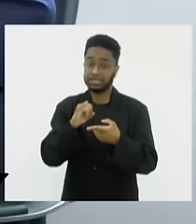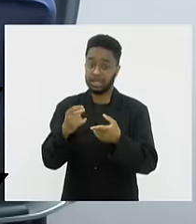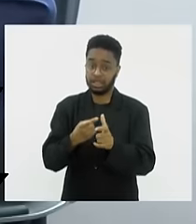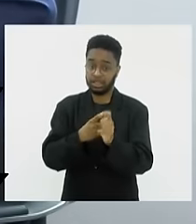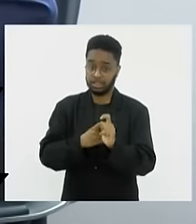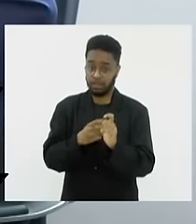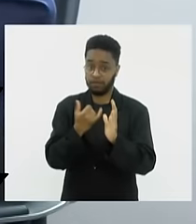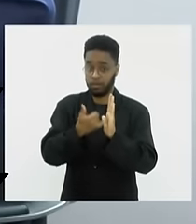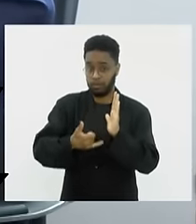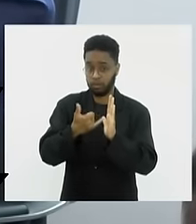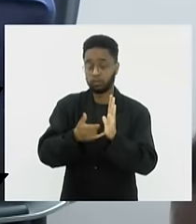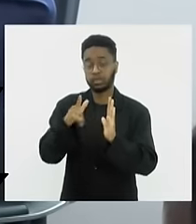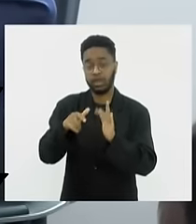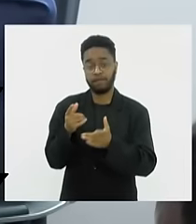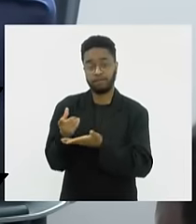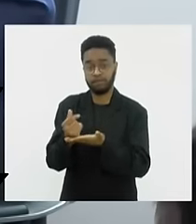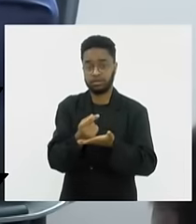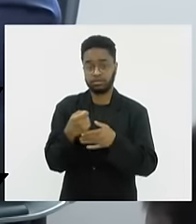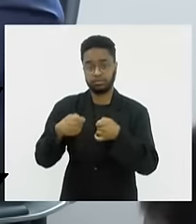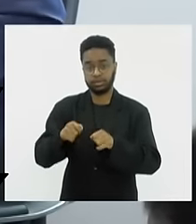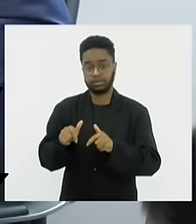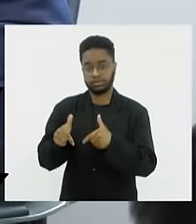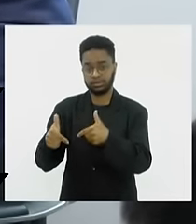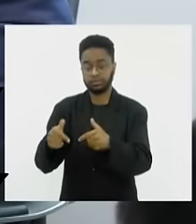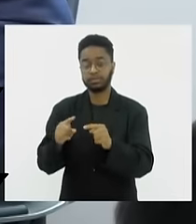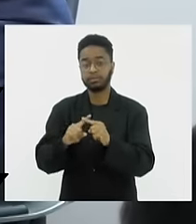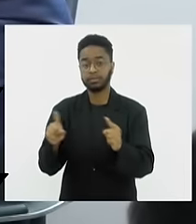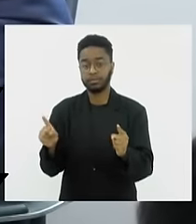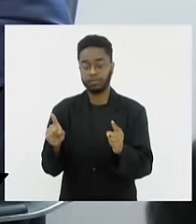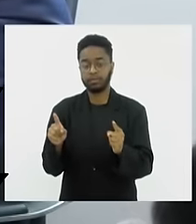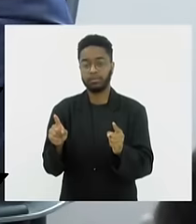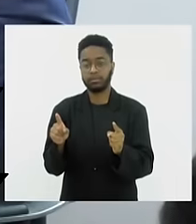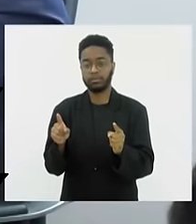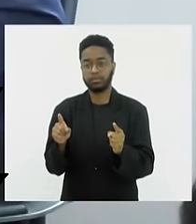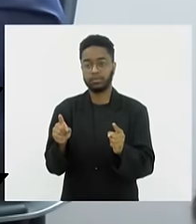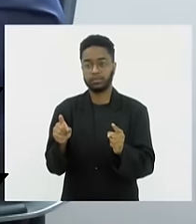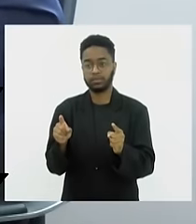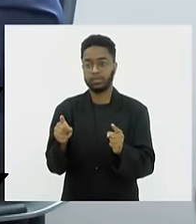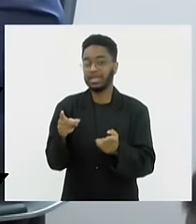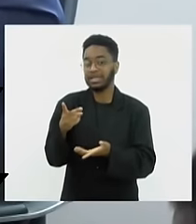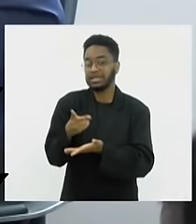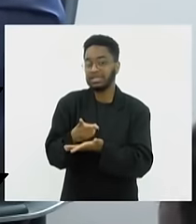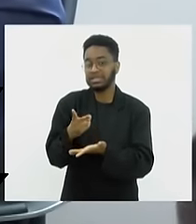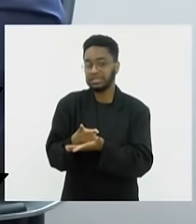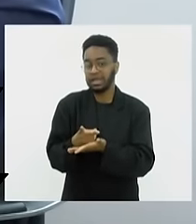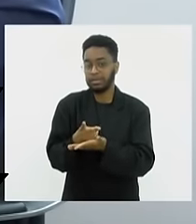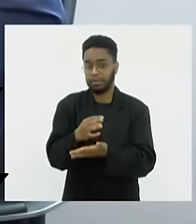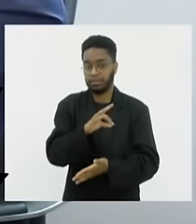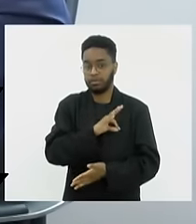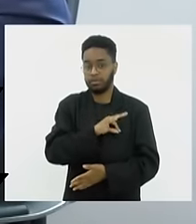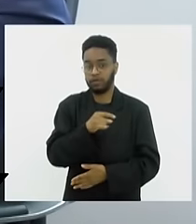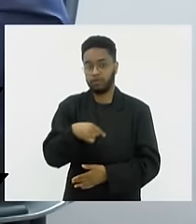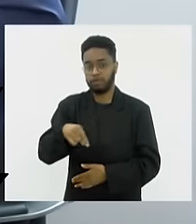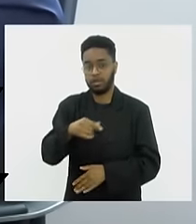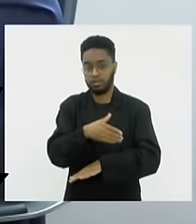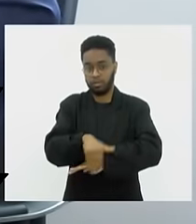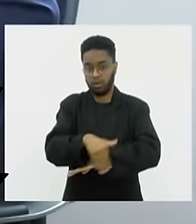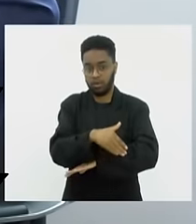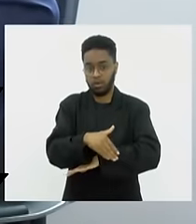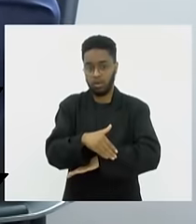que tem que tomar as medidas necessárias. Acontece que toda vez que essa farda está na rua confrontando o